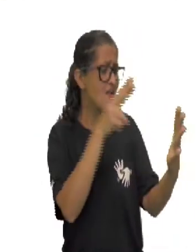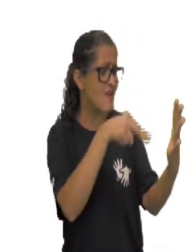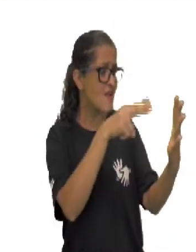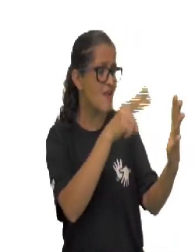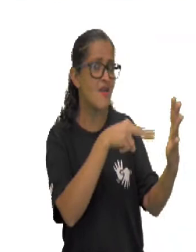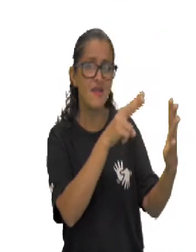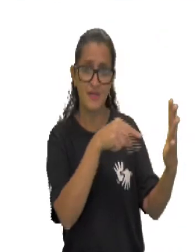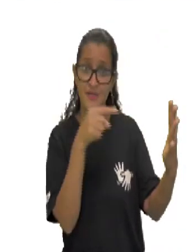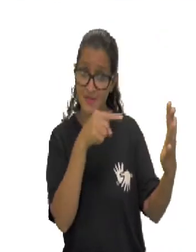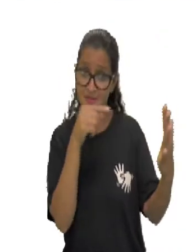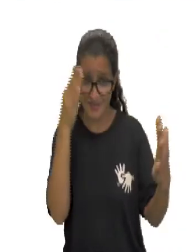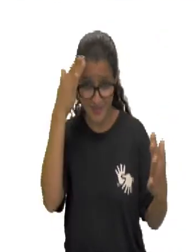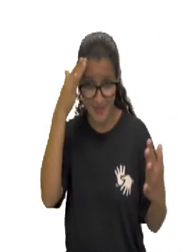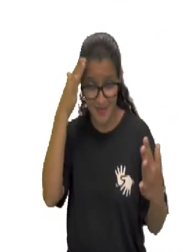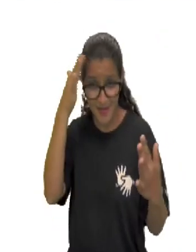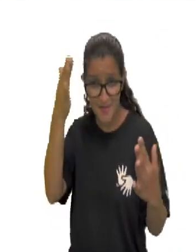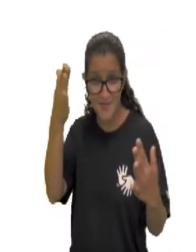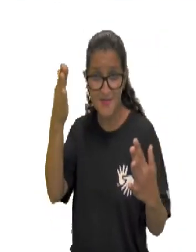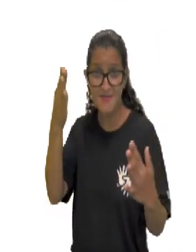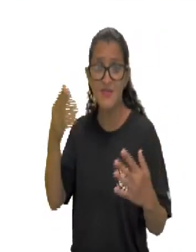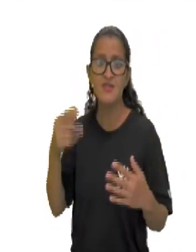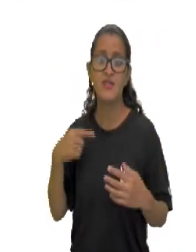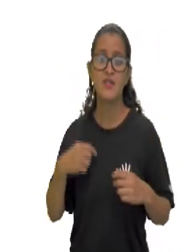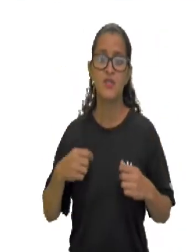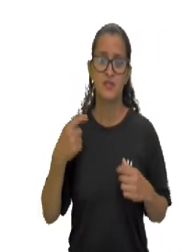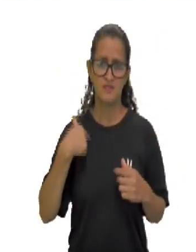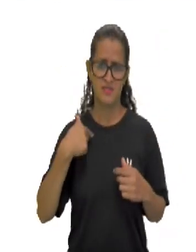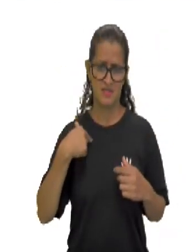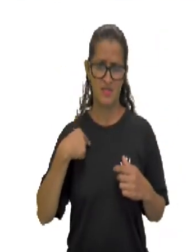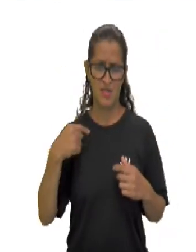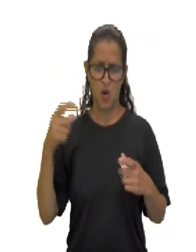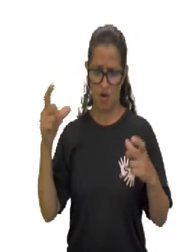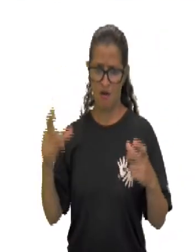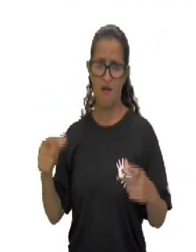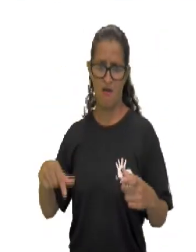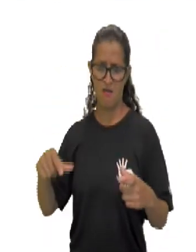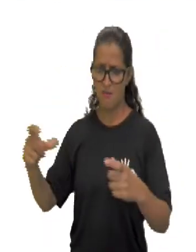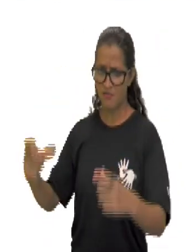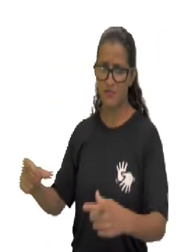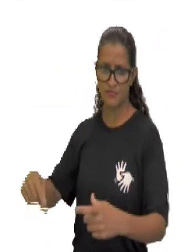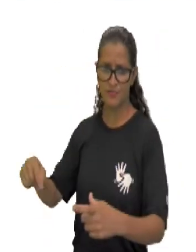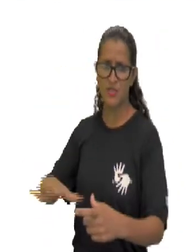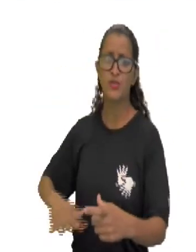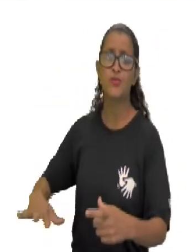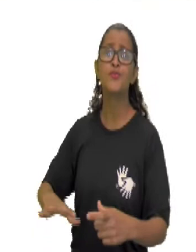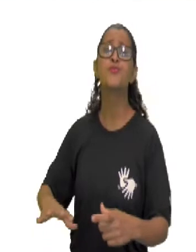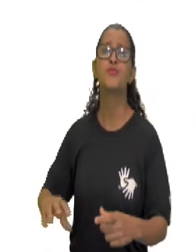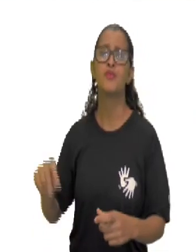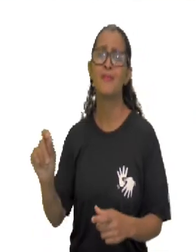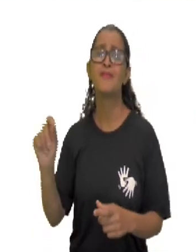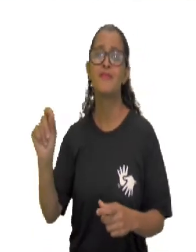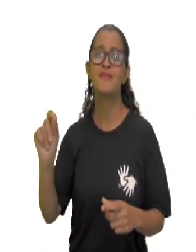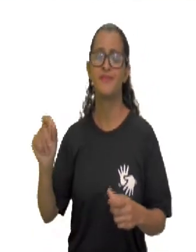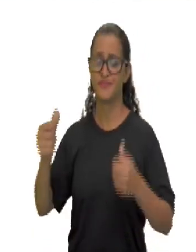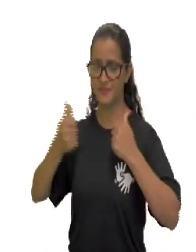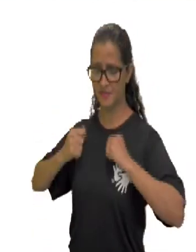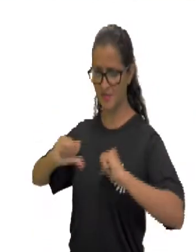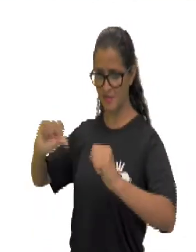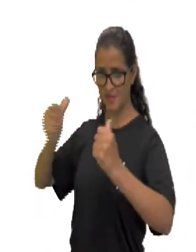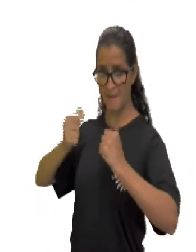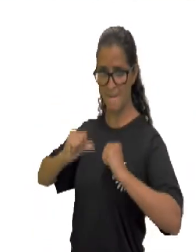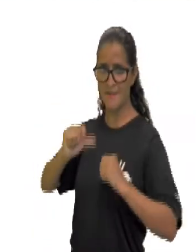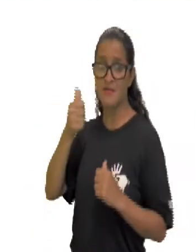você naquele momento. Você é o personagem que você está vivendo. E para isso você precisa ler muito